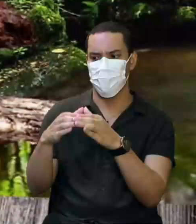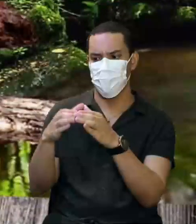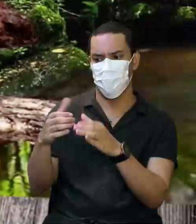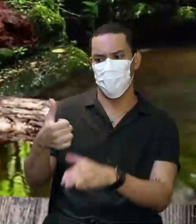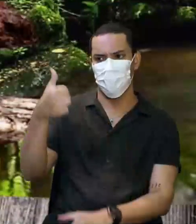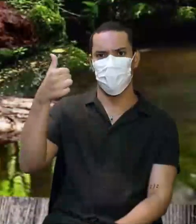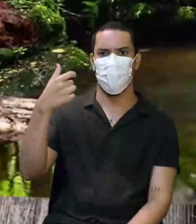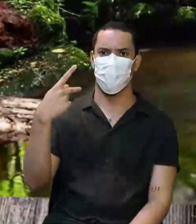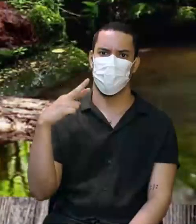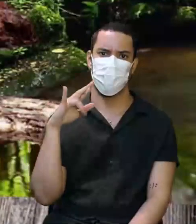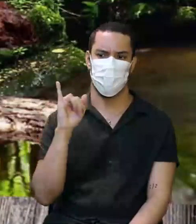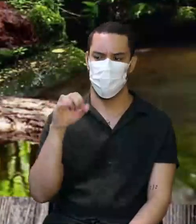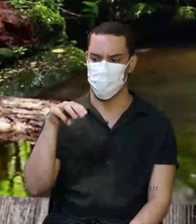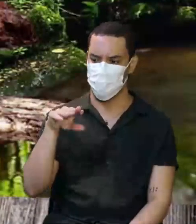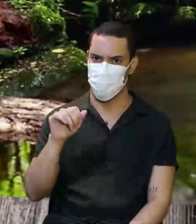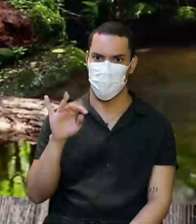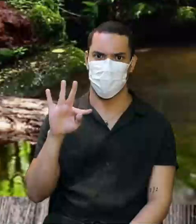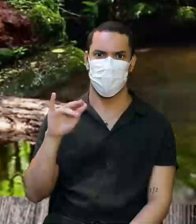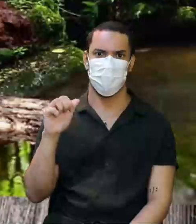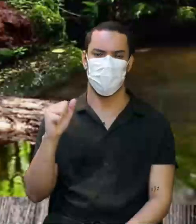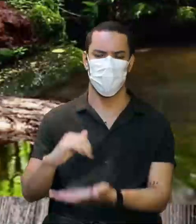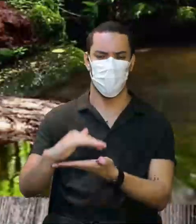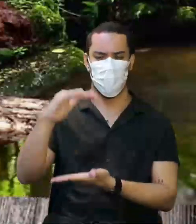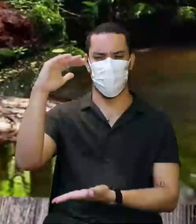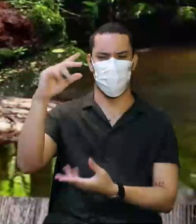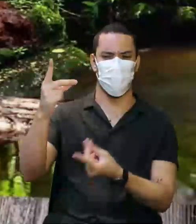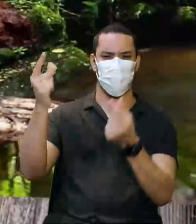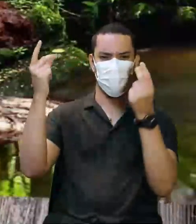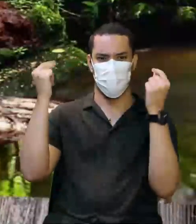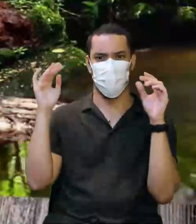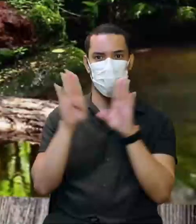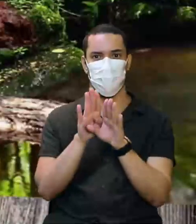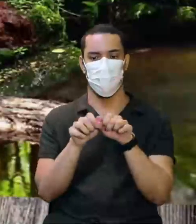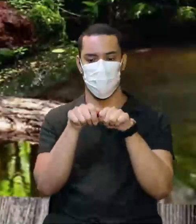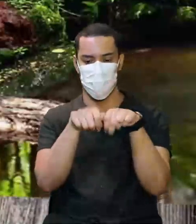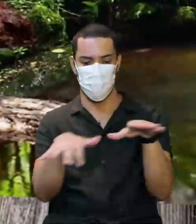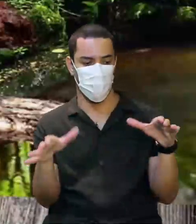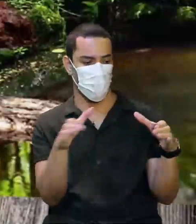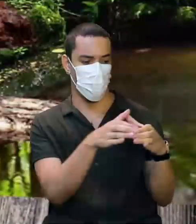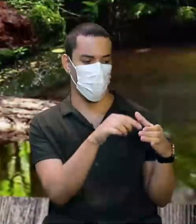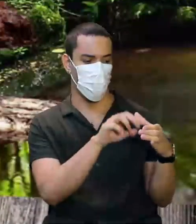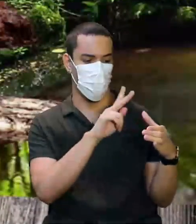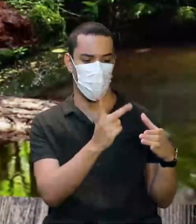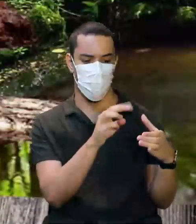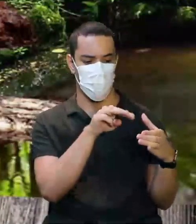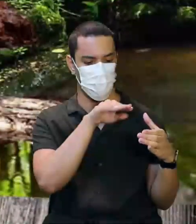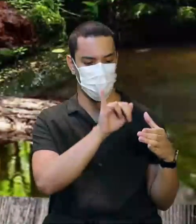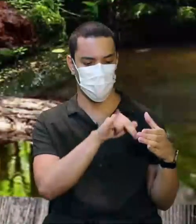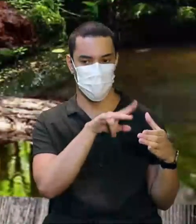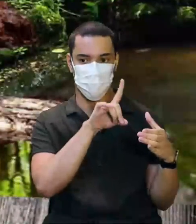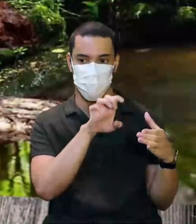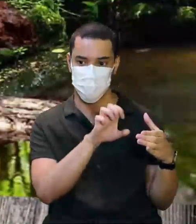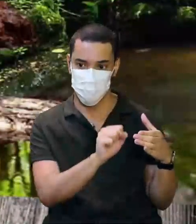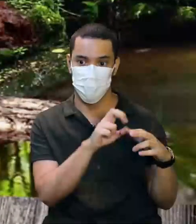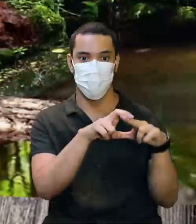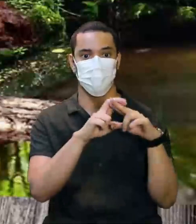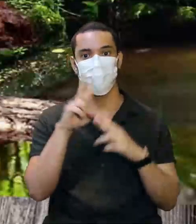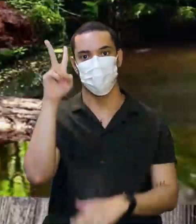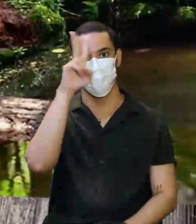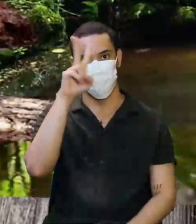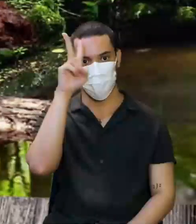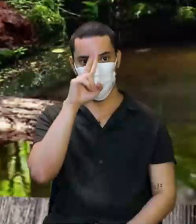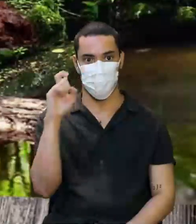grande porte e os hominídeos. A história evolutiva